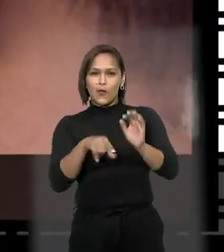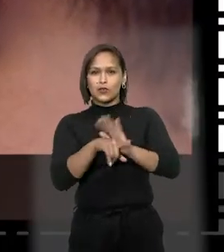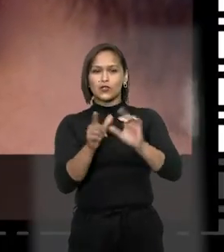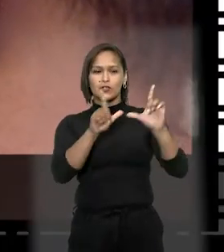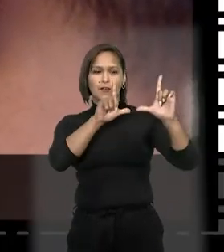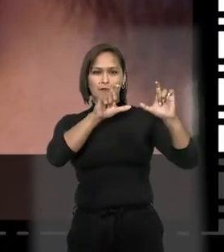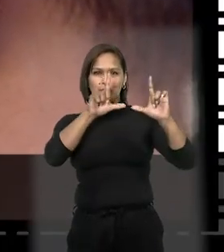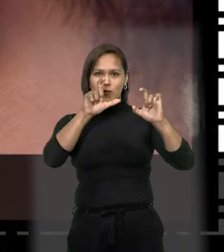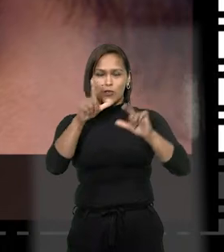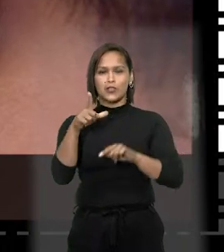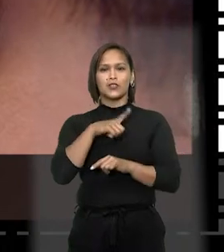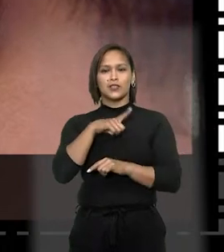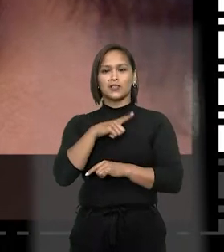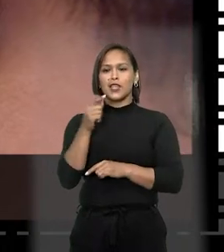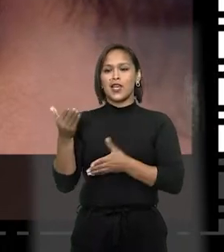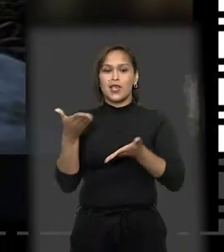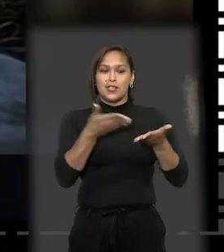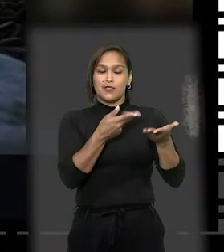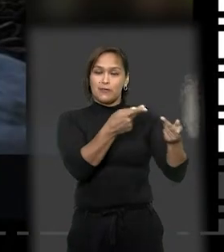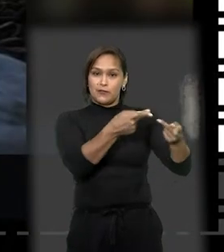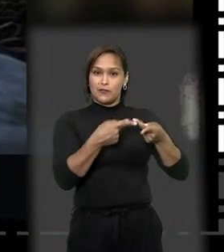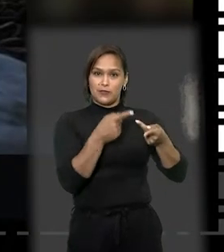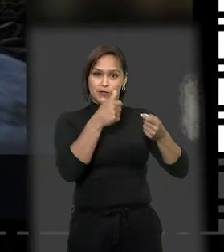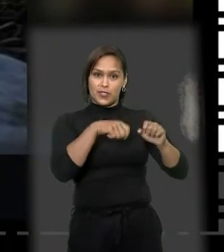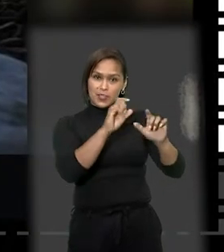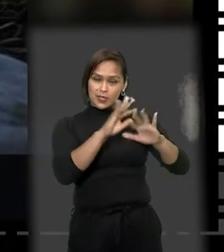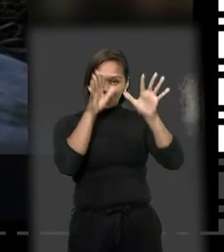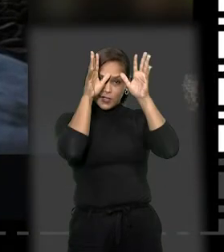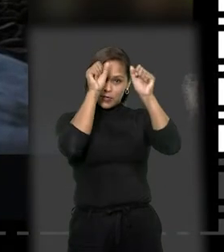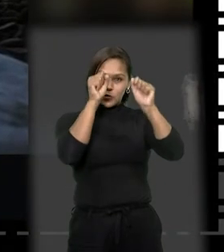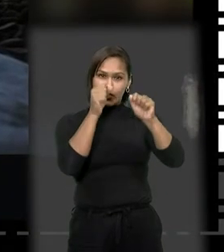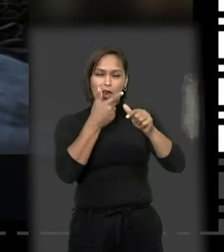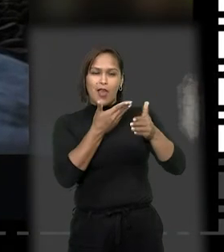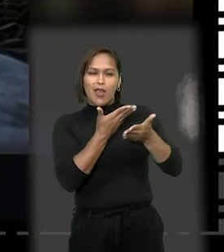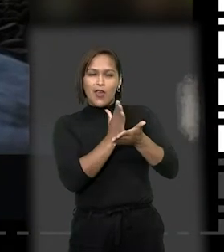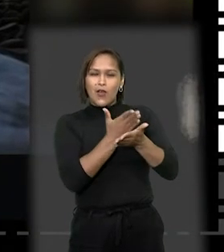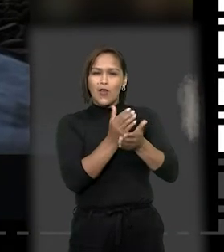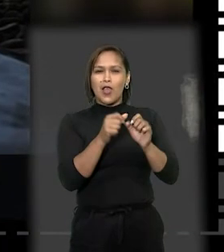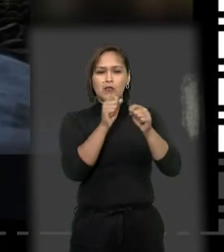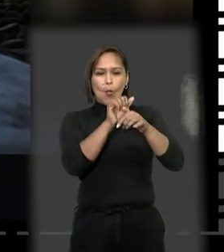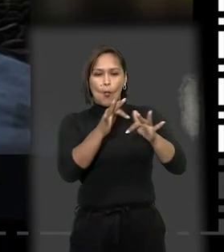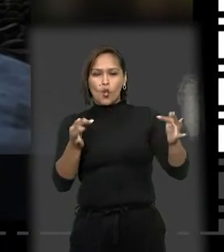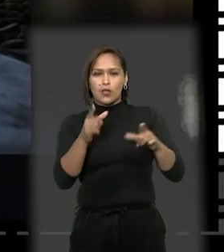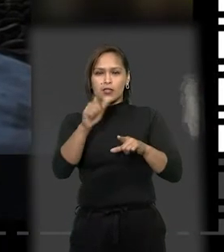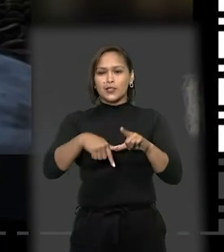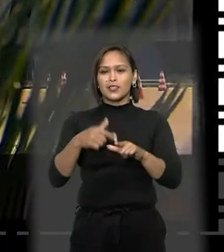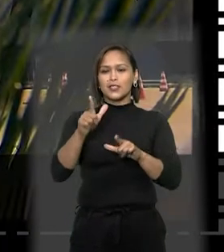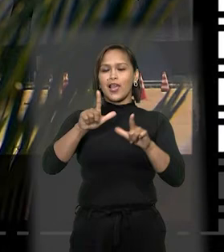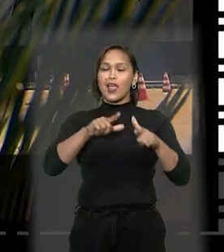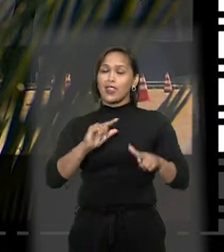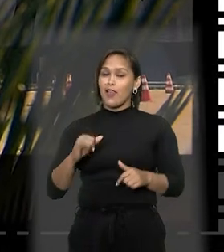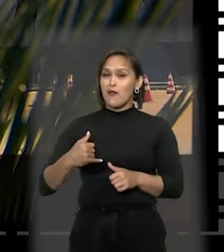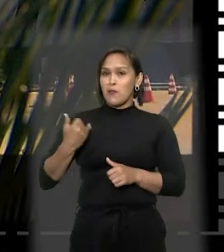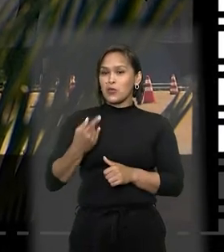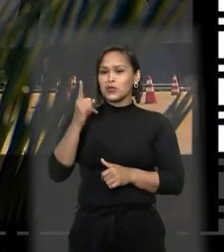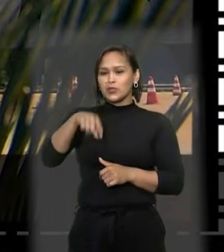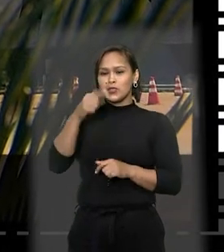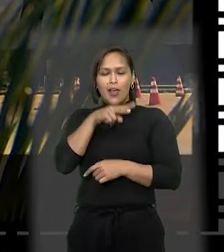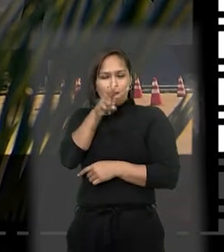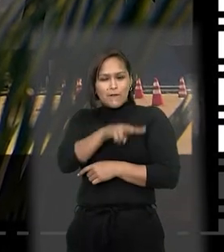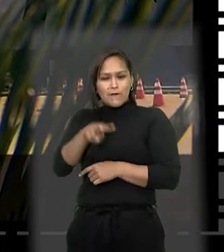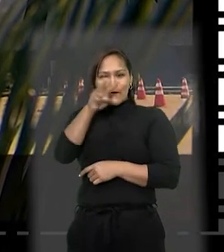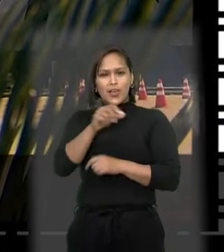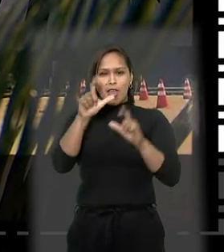ideias que a gente teve foi um concurso de fotografia. Então, eles estavam vindo aqui no tribunal, né? E eles, às vezes, o tribunal estava vazio, estavam tendo